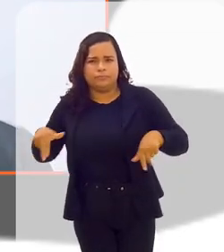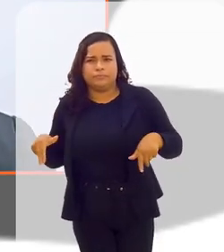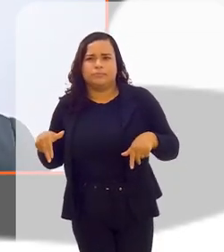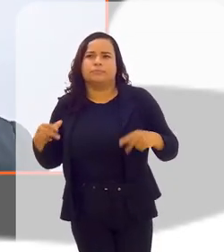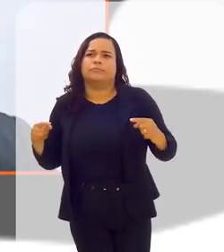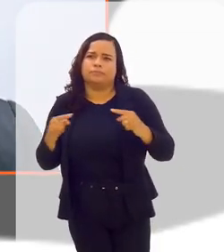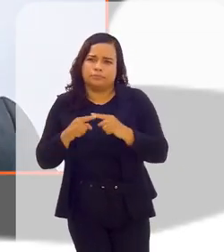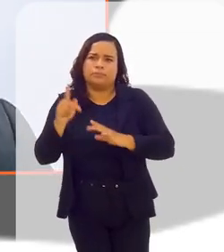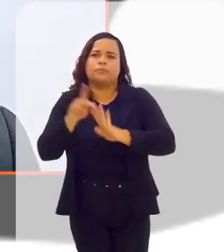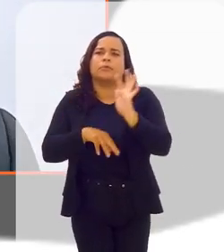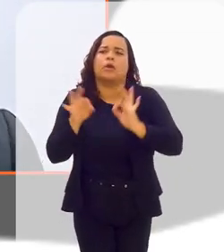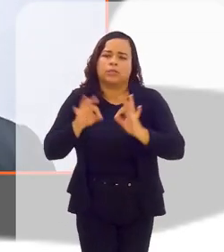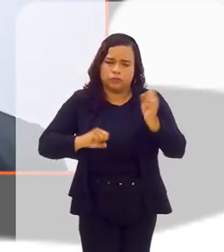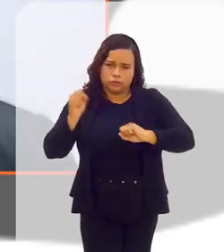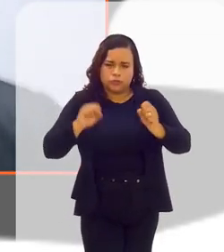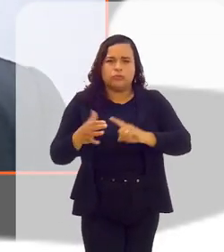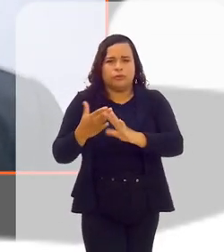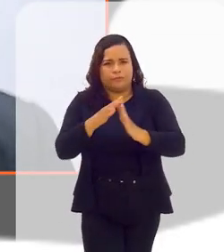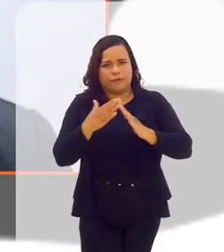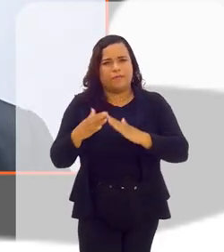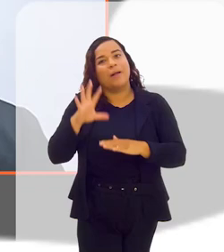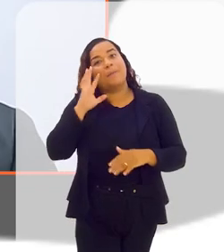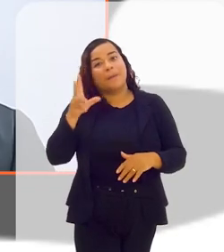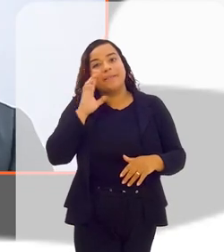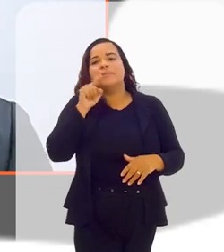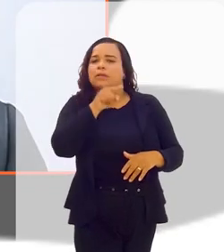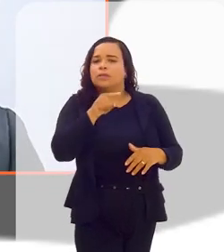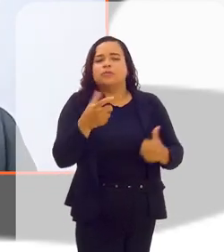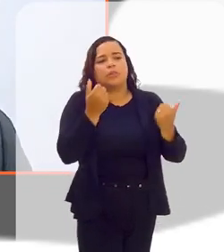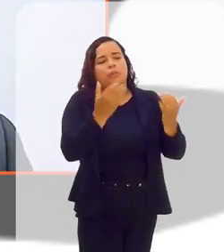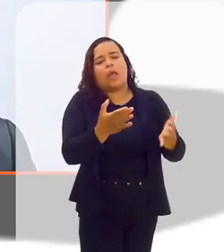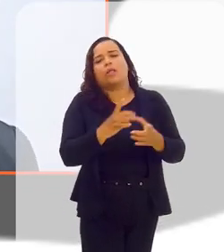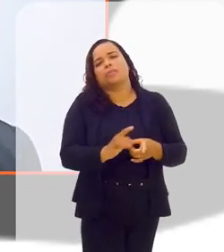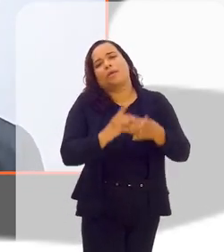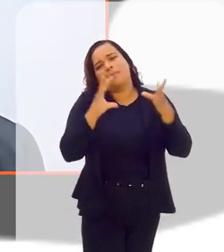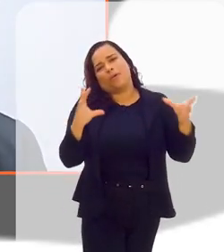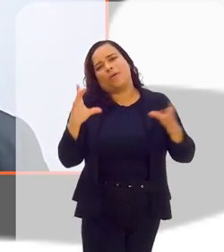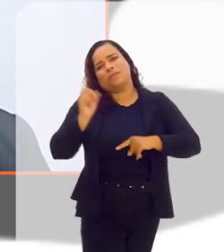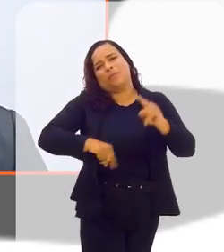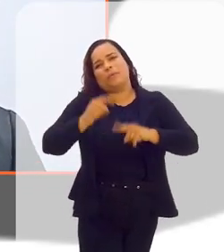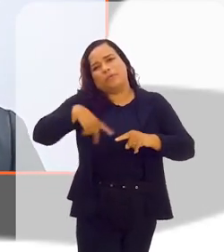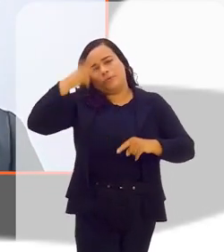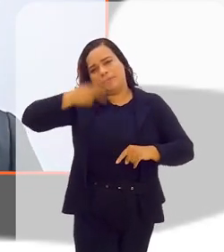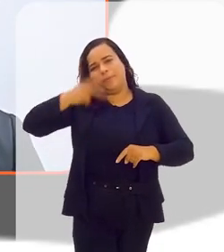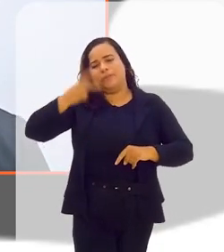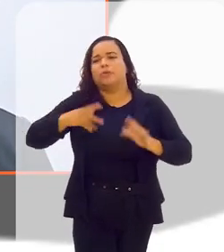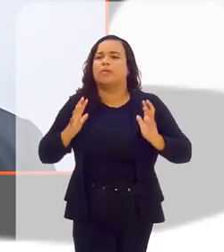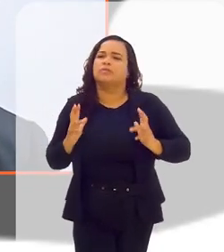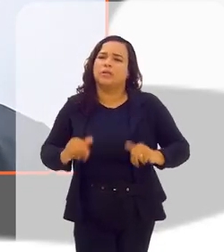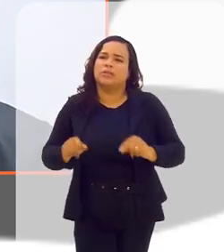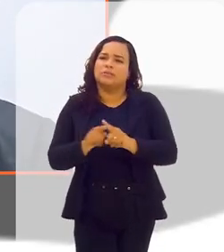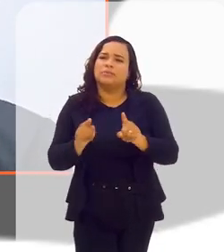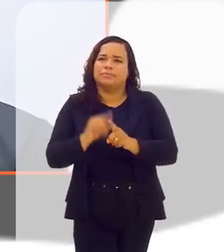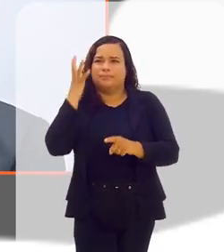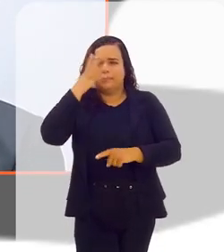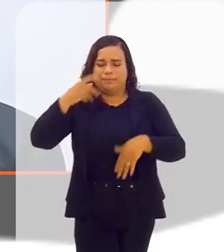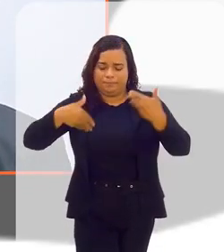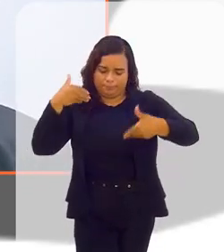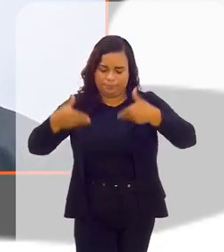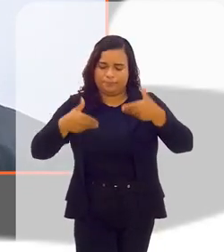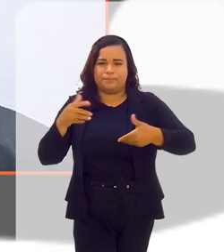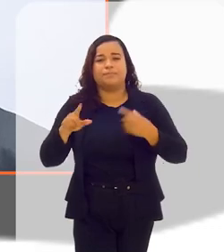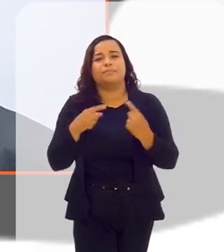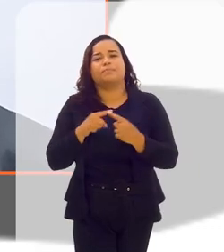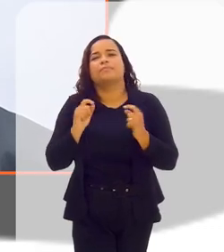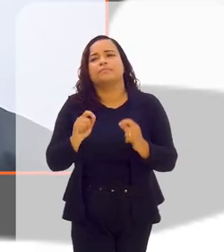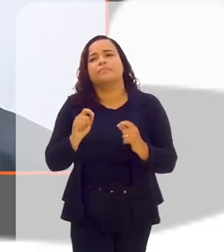pessoal, que inclusive o projeto Indústria para a Favela, ele visa a democratização dos produtos de higiene pessoal e beleza,